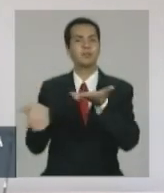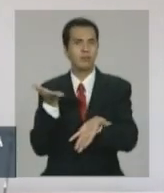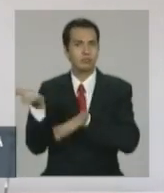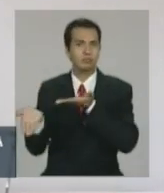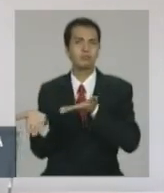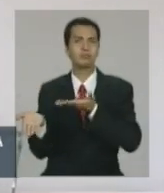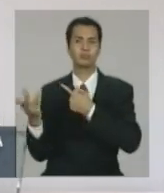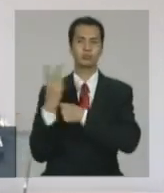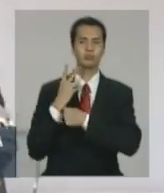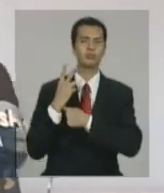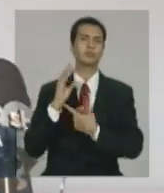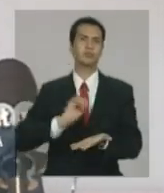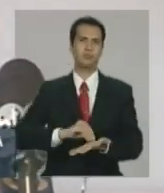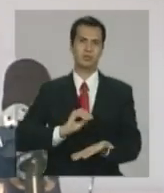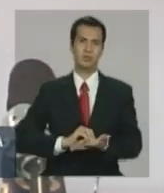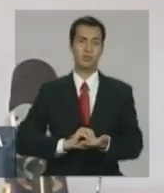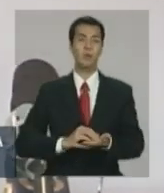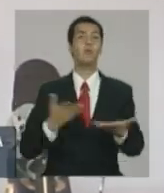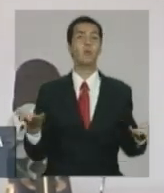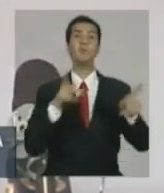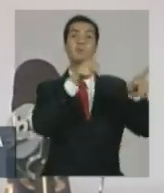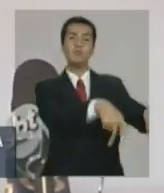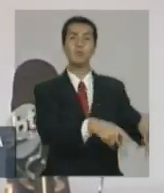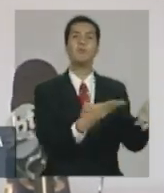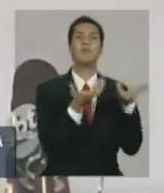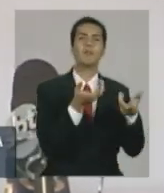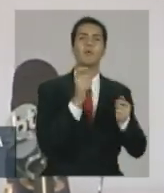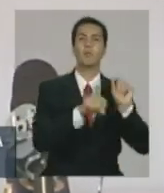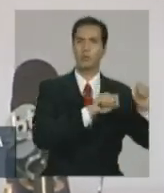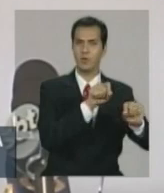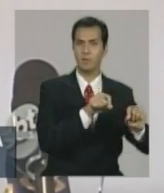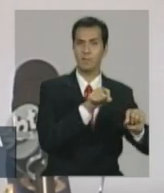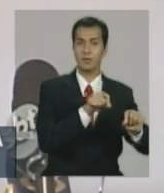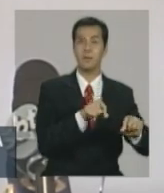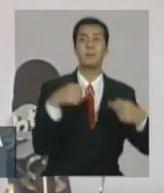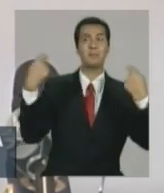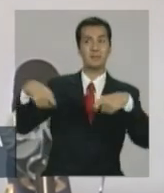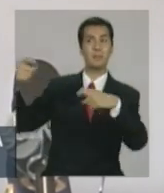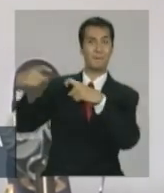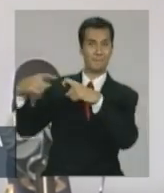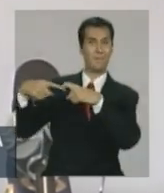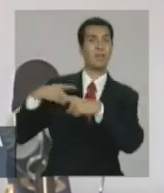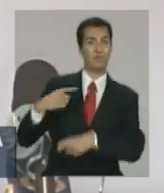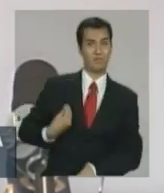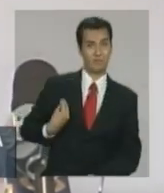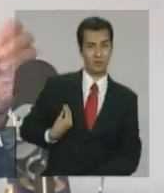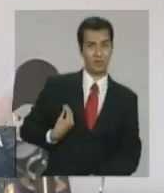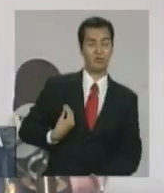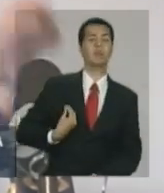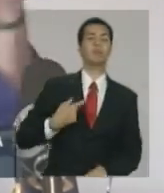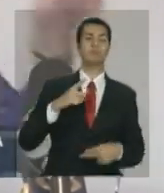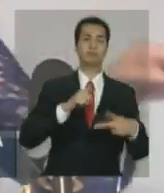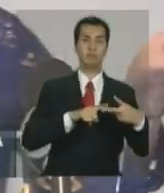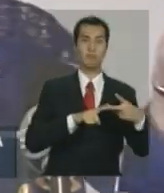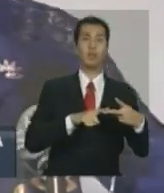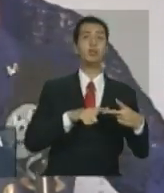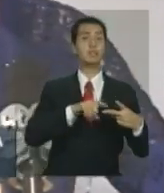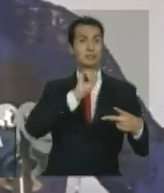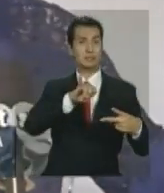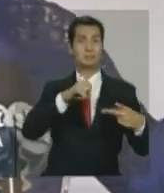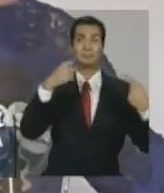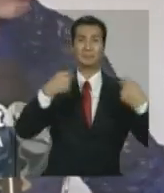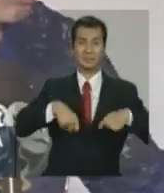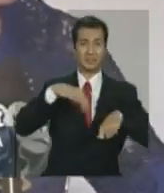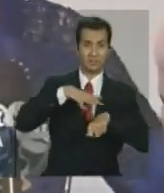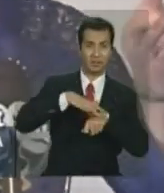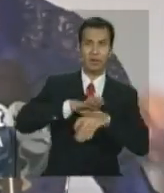quer? Que tenha um médico e que, na hora que ela precisar, e que ela tenha pronto atendimento. Então, nós vamos ter de